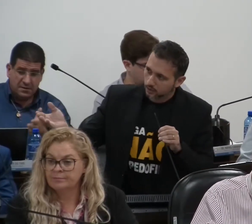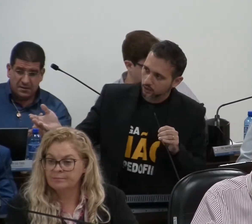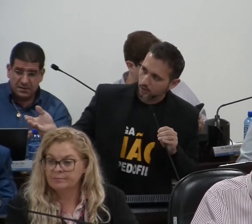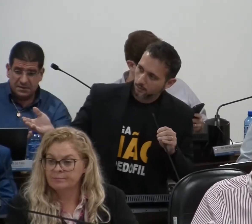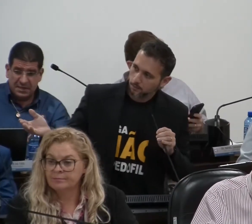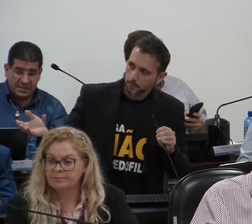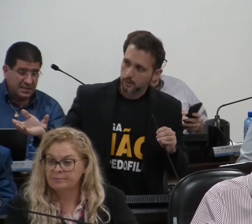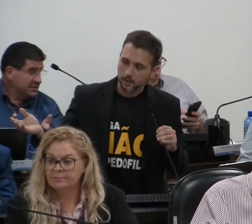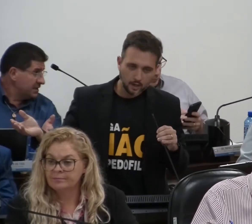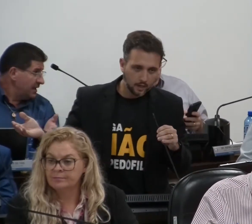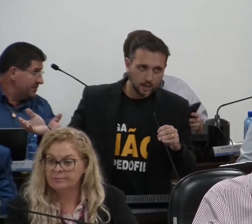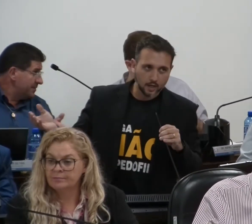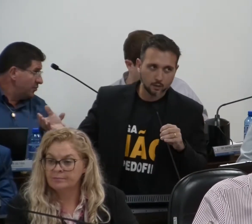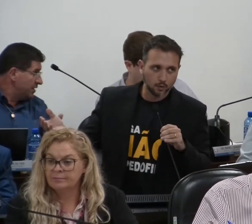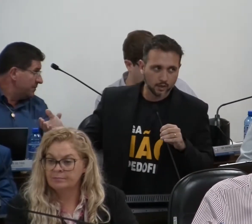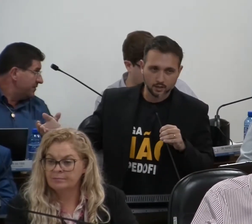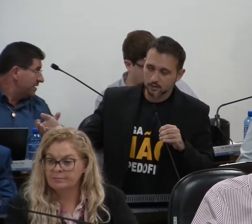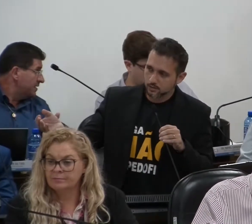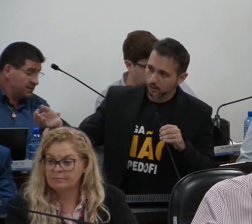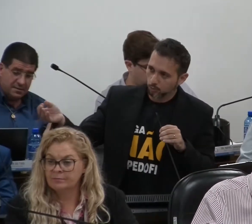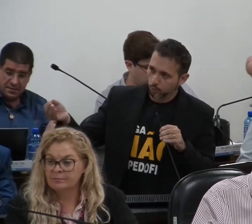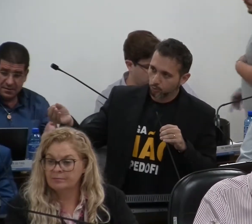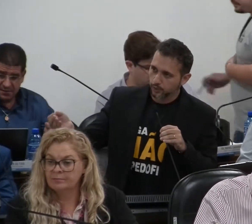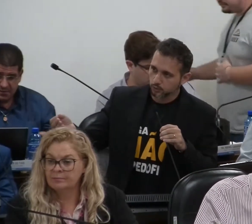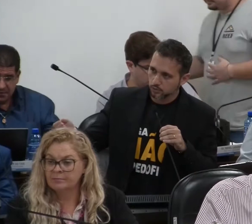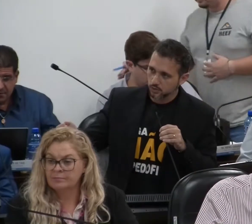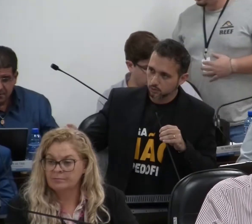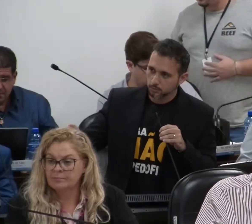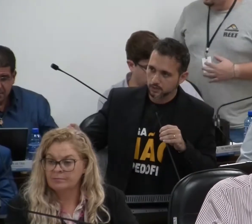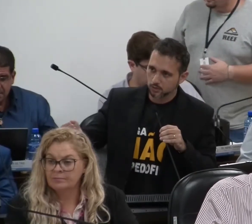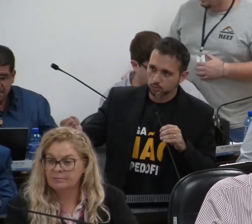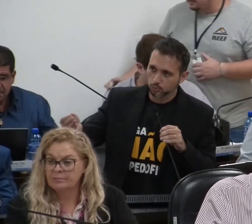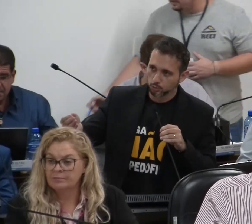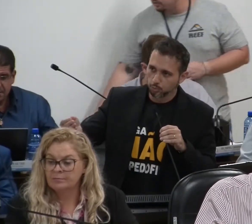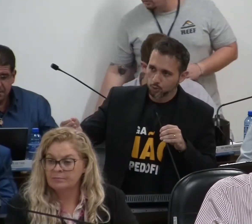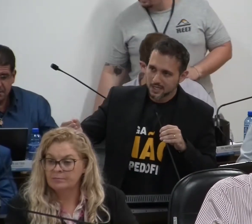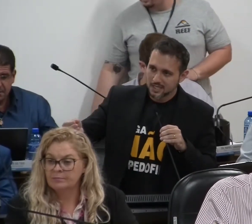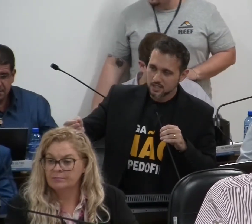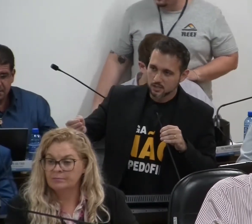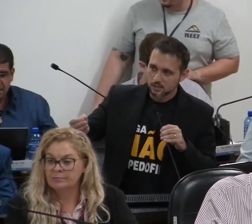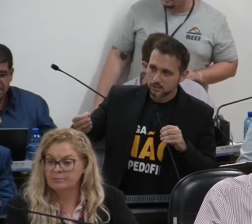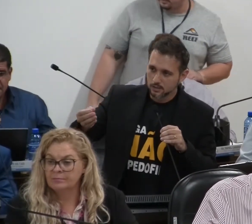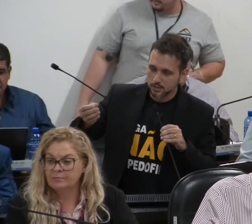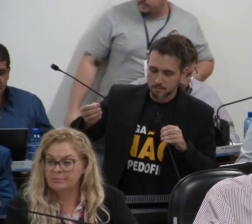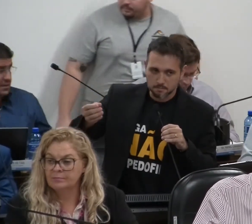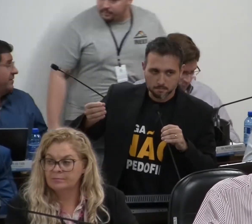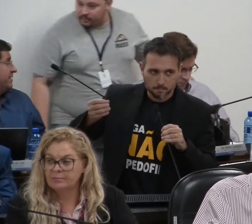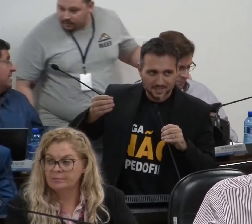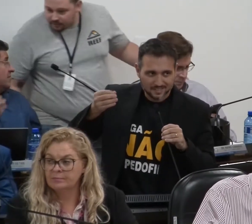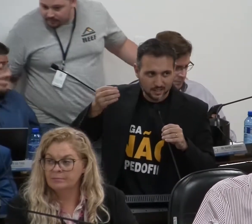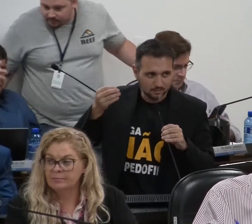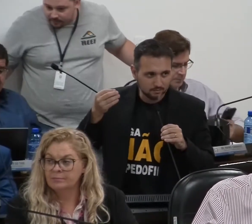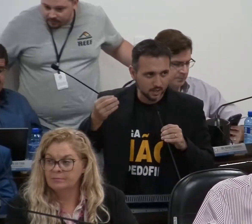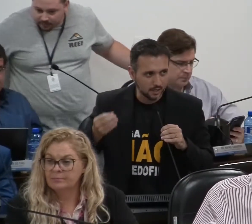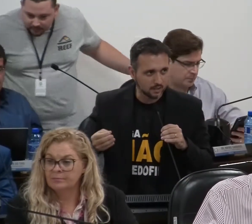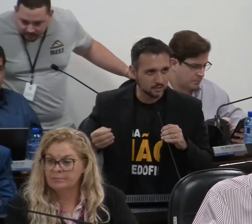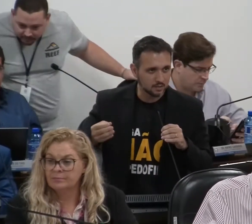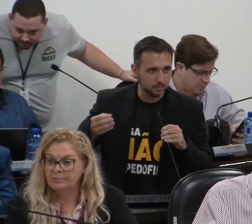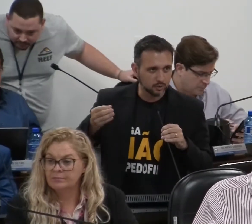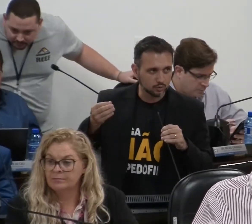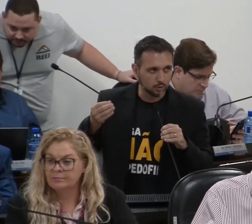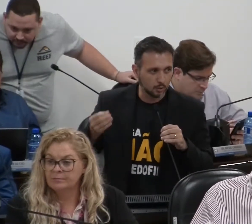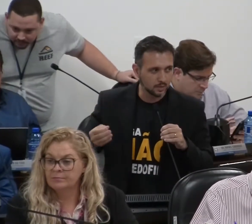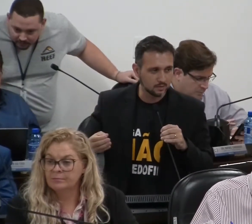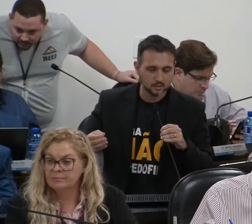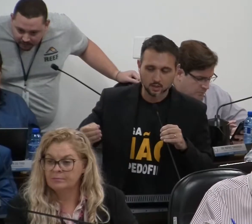está aqui, agora ele está um pouco reduzido, mas é um grupo de centenas